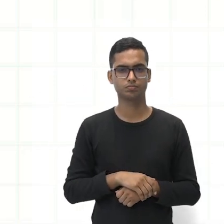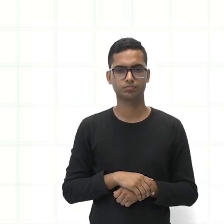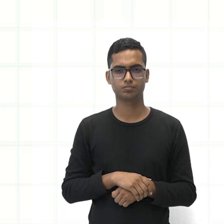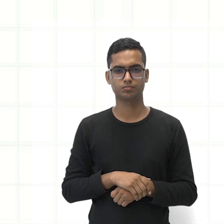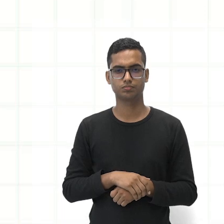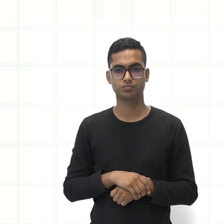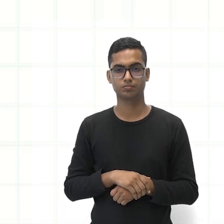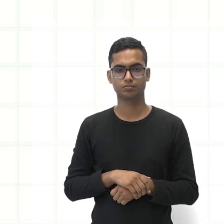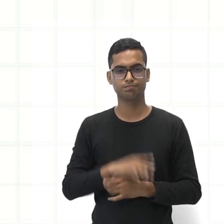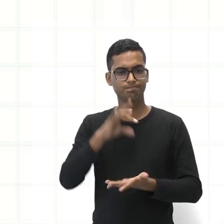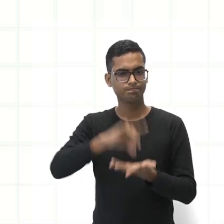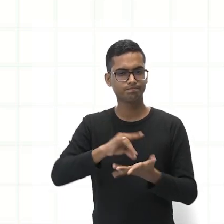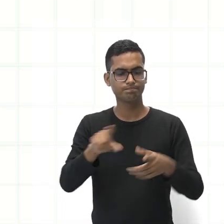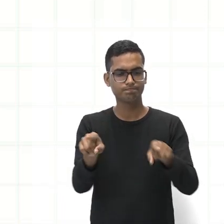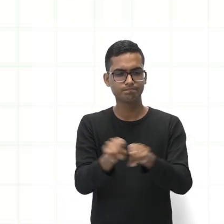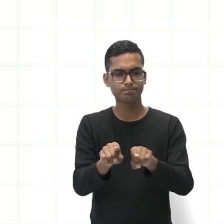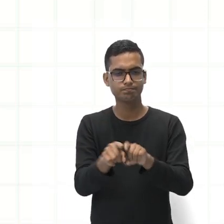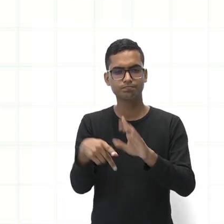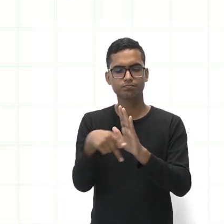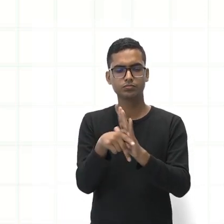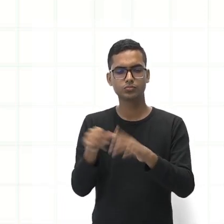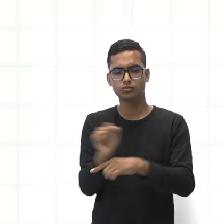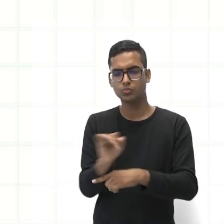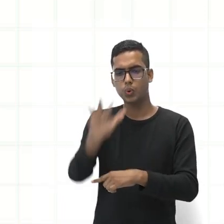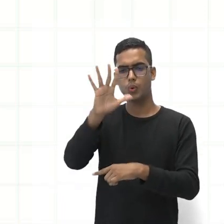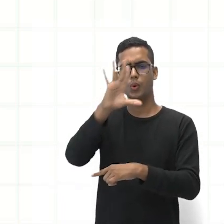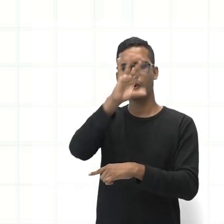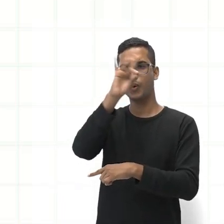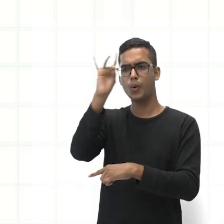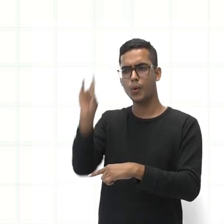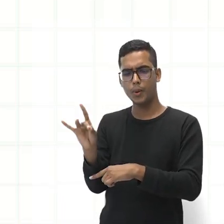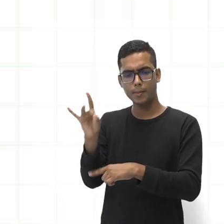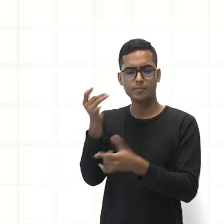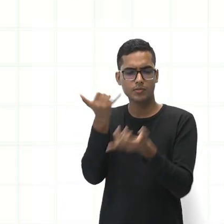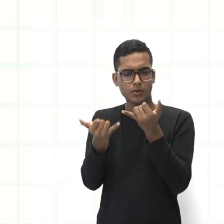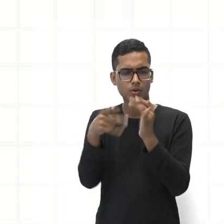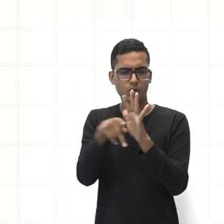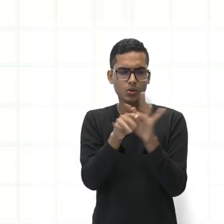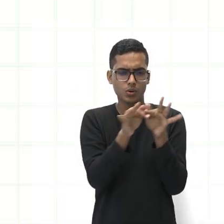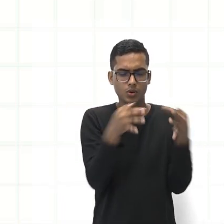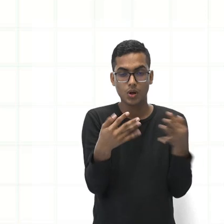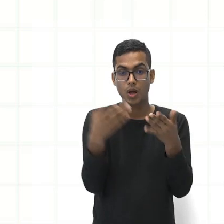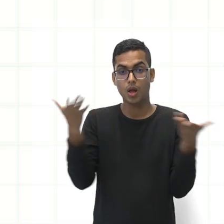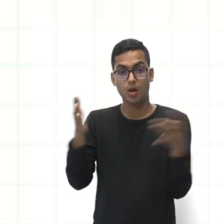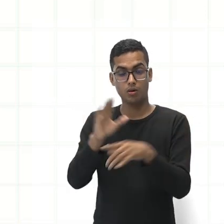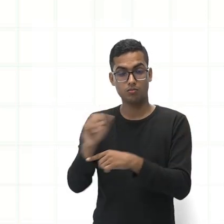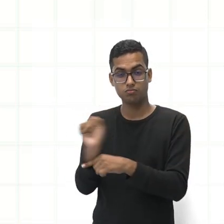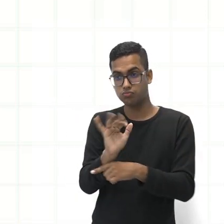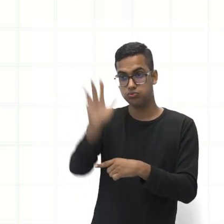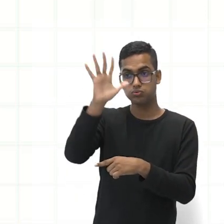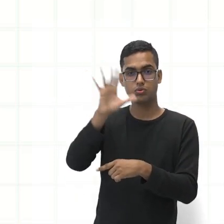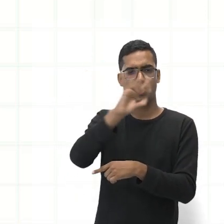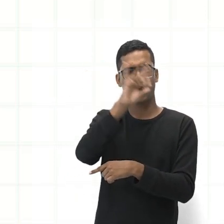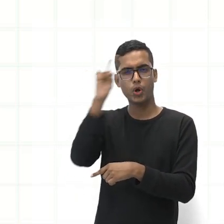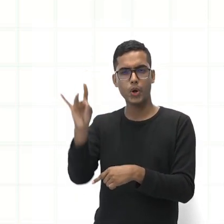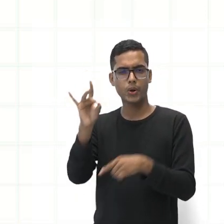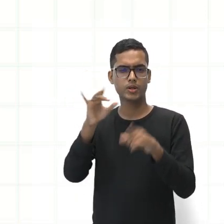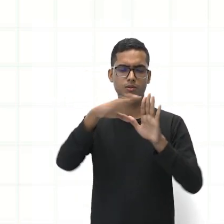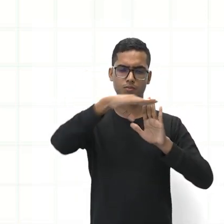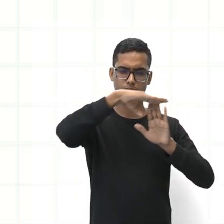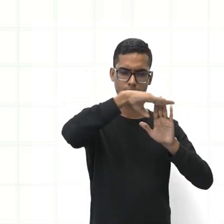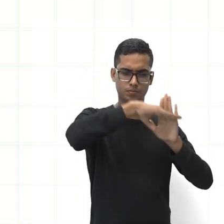destilação fracionada é similar à simples, mas é utilizada para separar a mistura